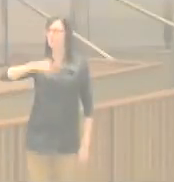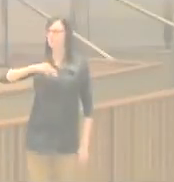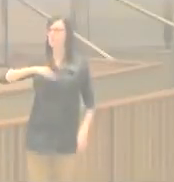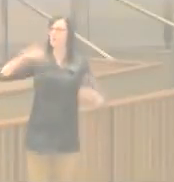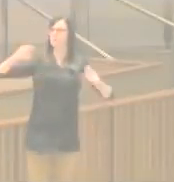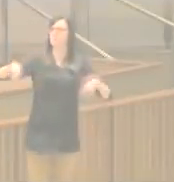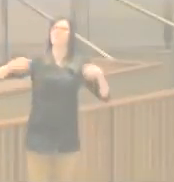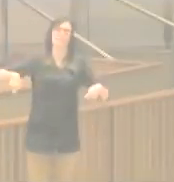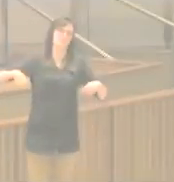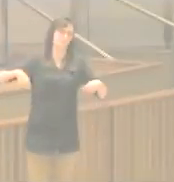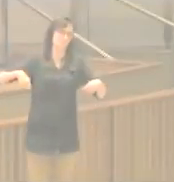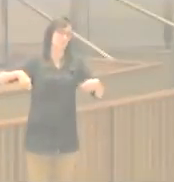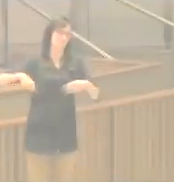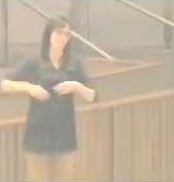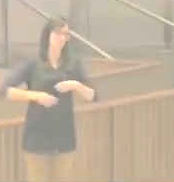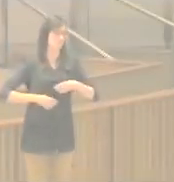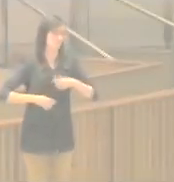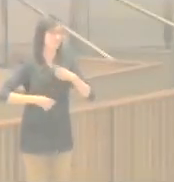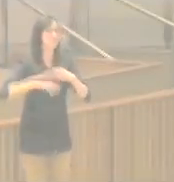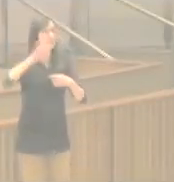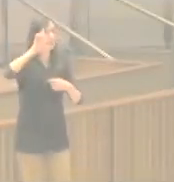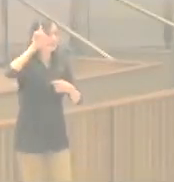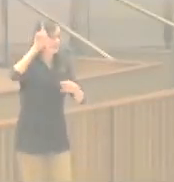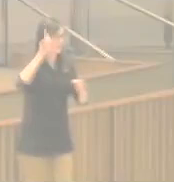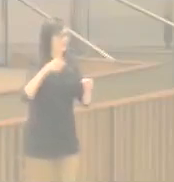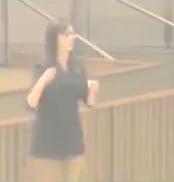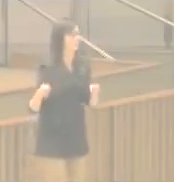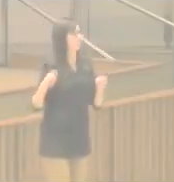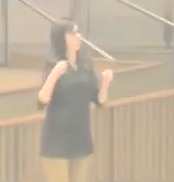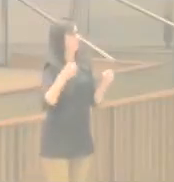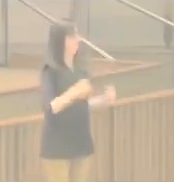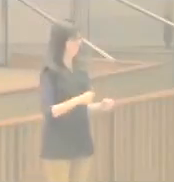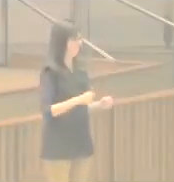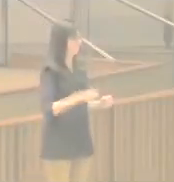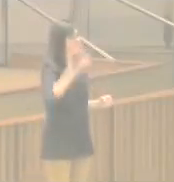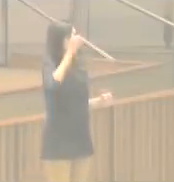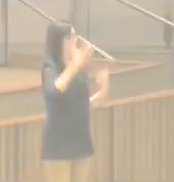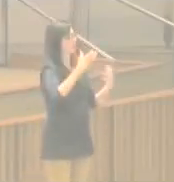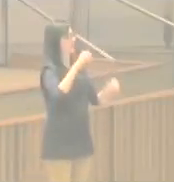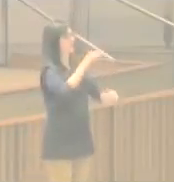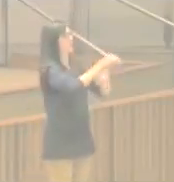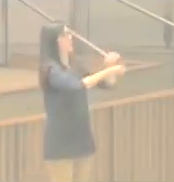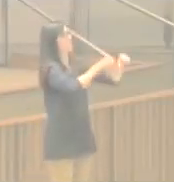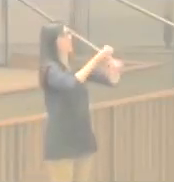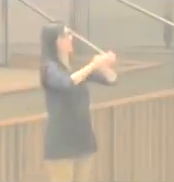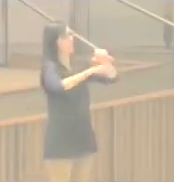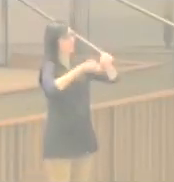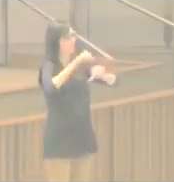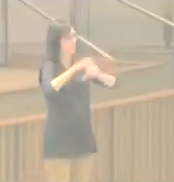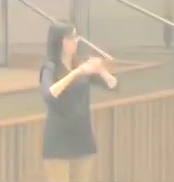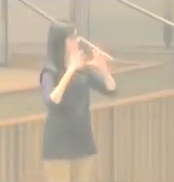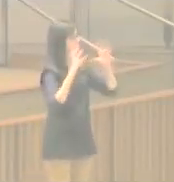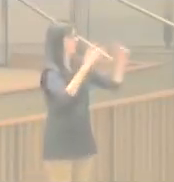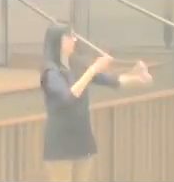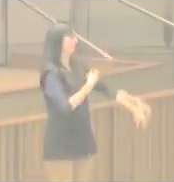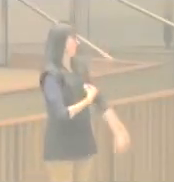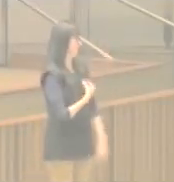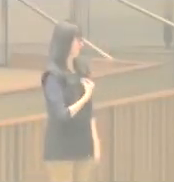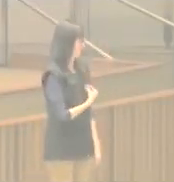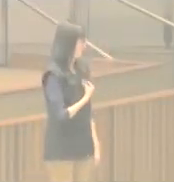Deus, e que Deus é poderoso para fazer transformações na nossa